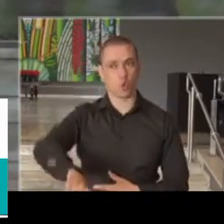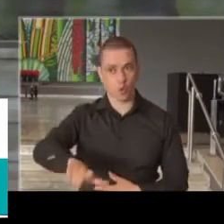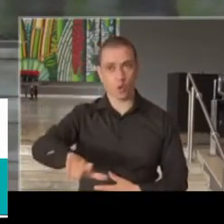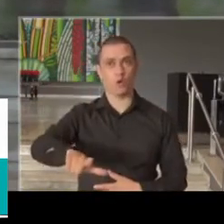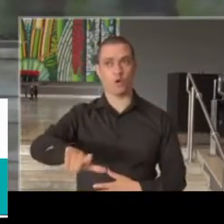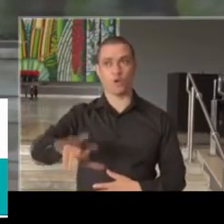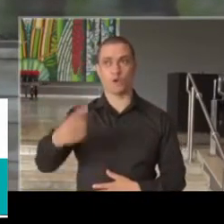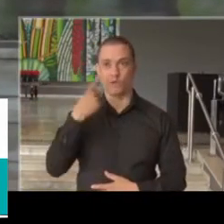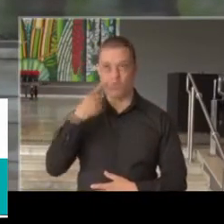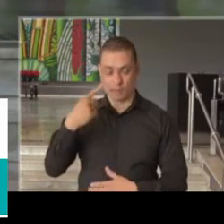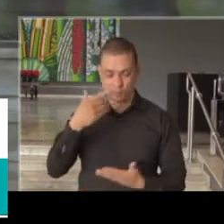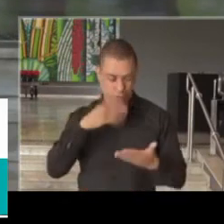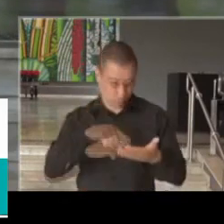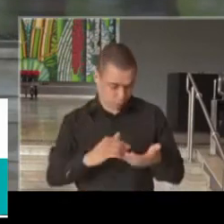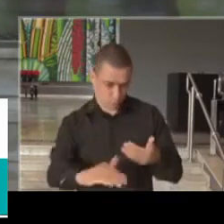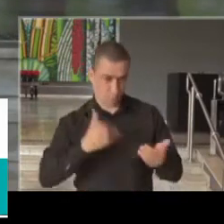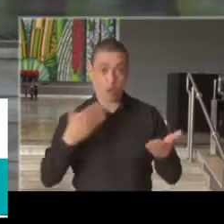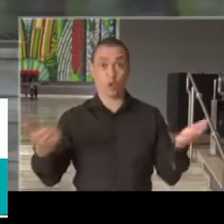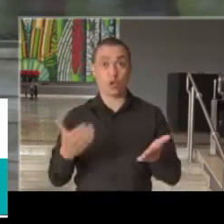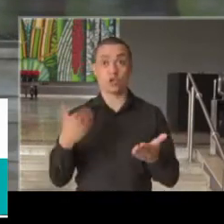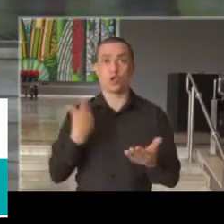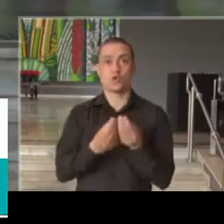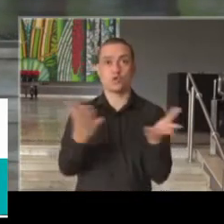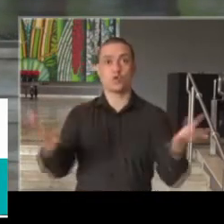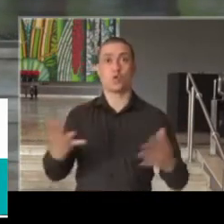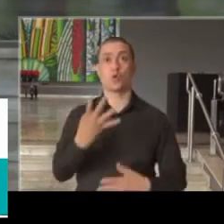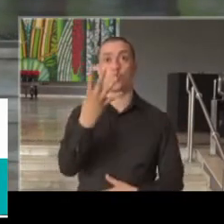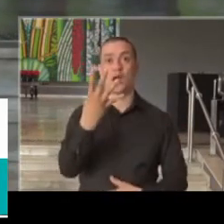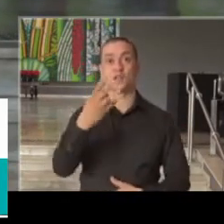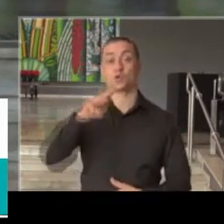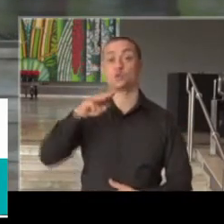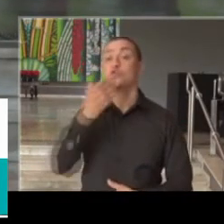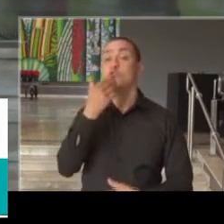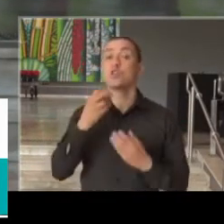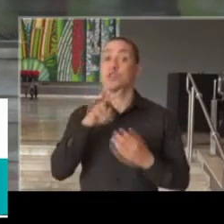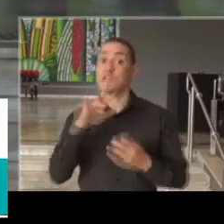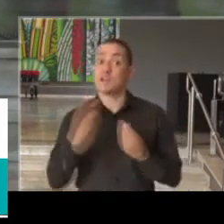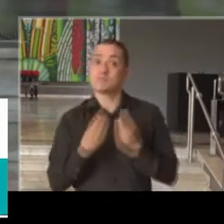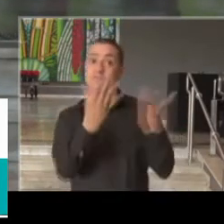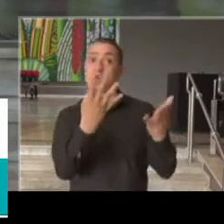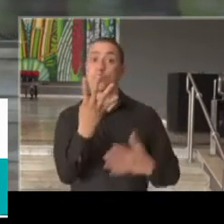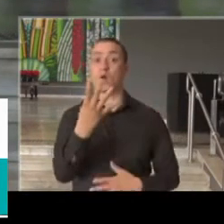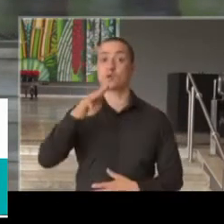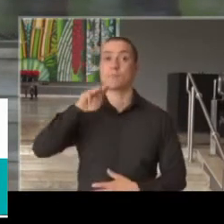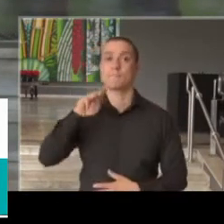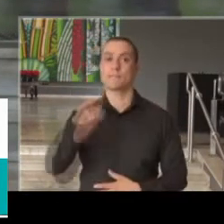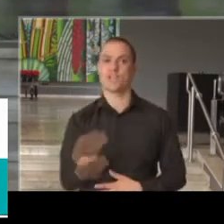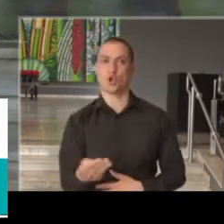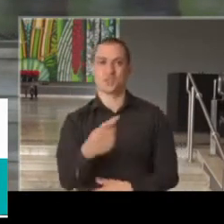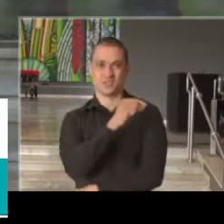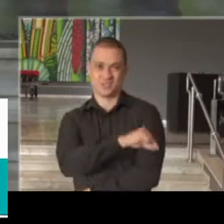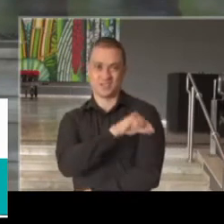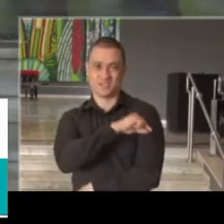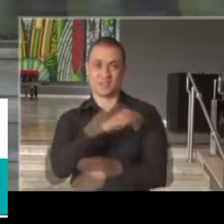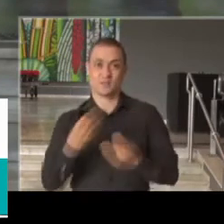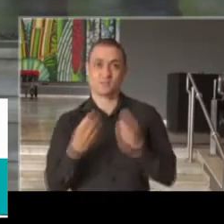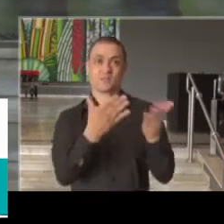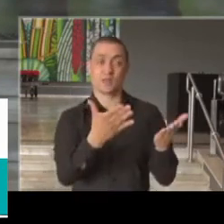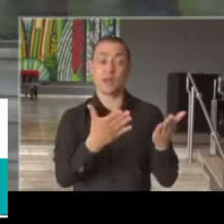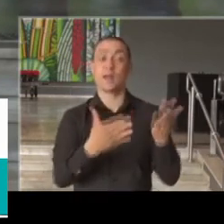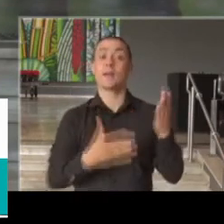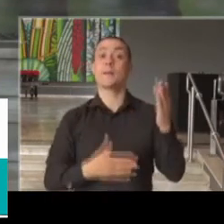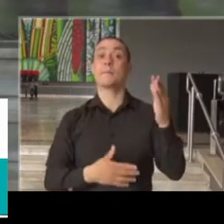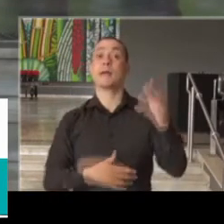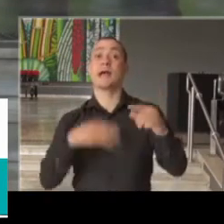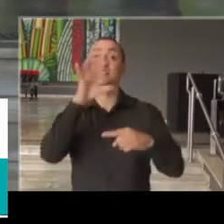aqui uma demanda, vamos fornecer 4 milhões, vamos disponibilizar 4 milhões de doses da vacina Coronavac